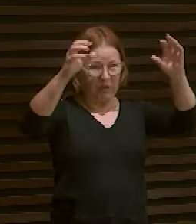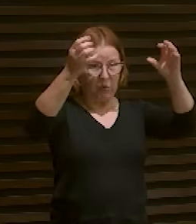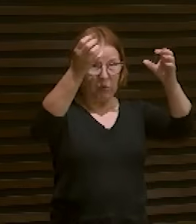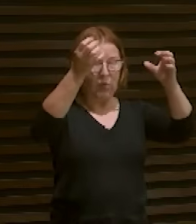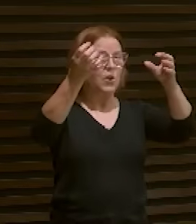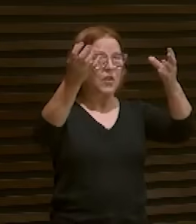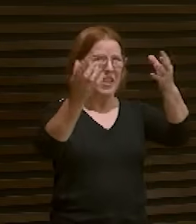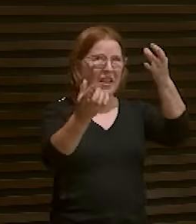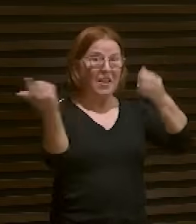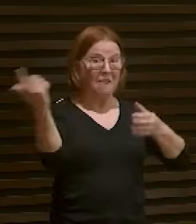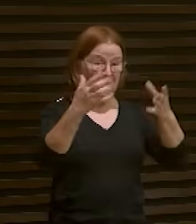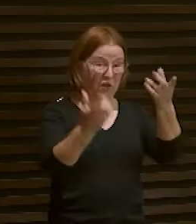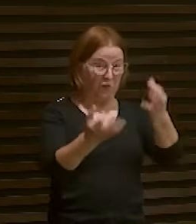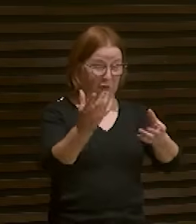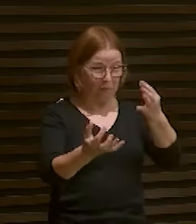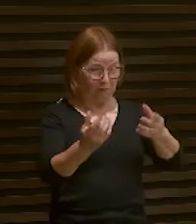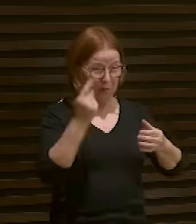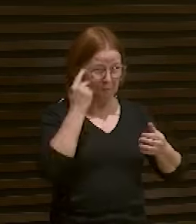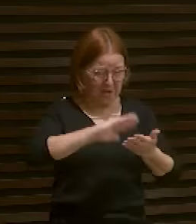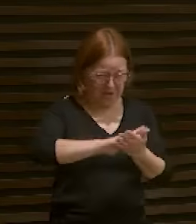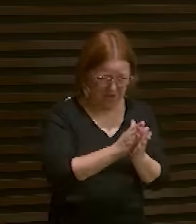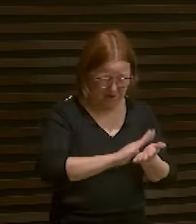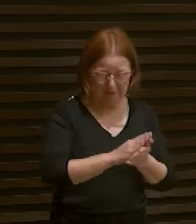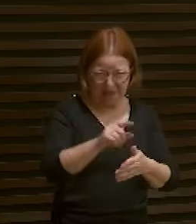Olha, ideia boa, né?